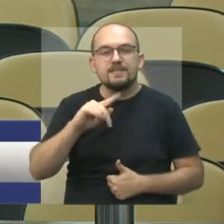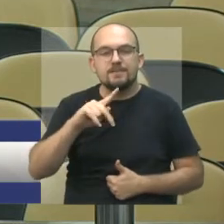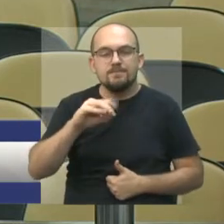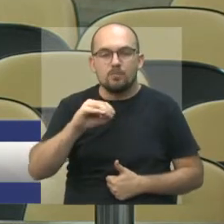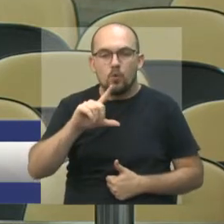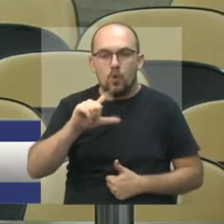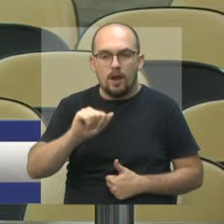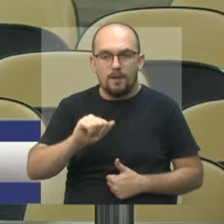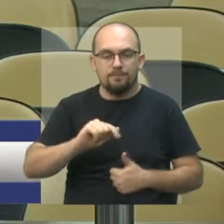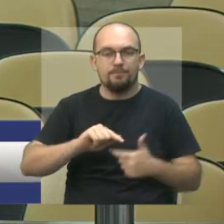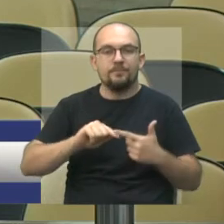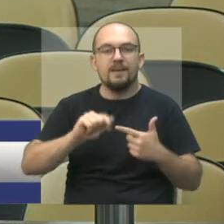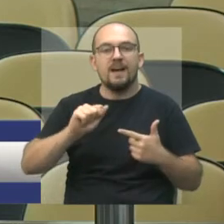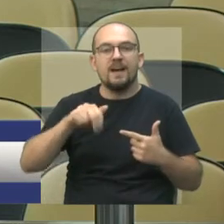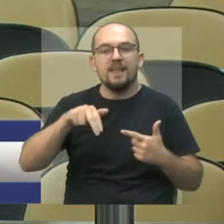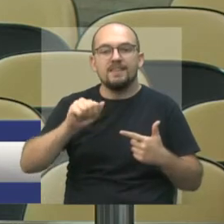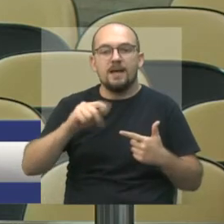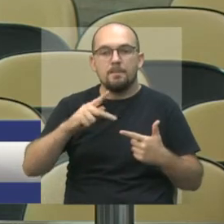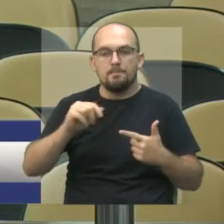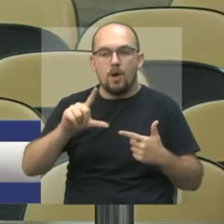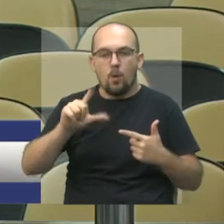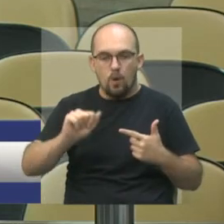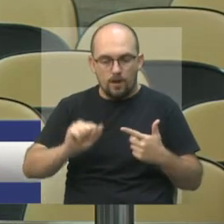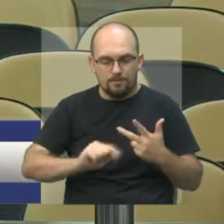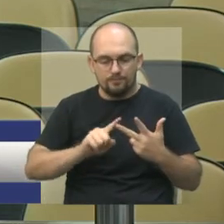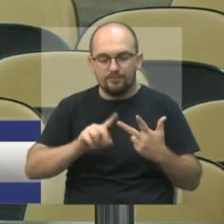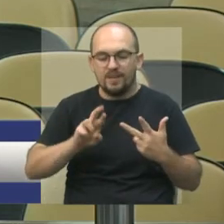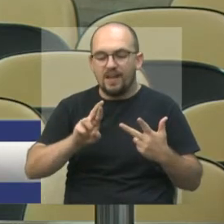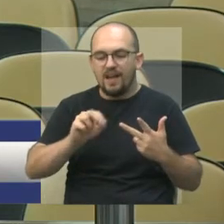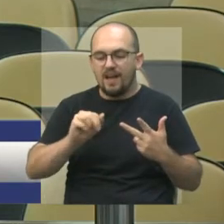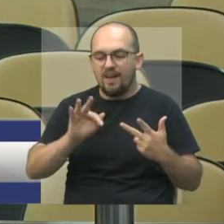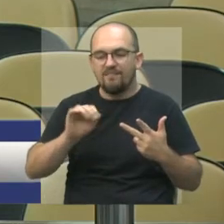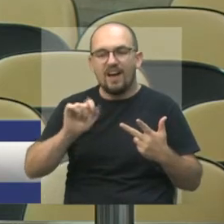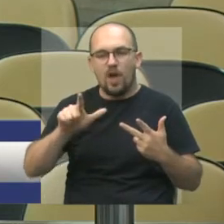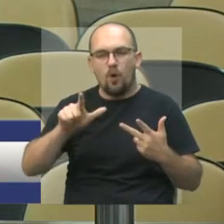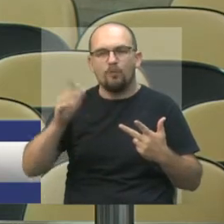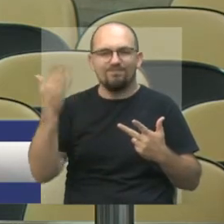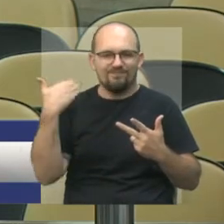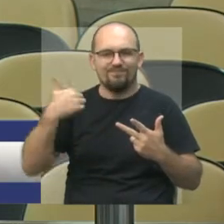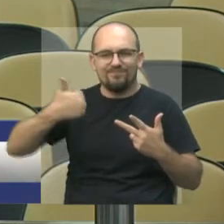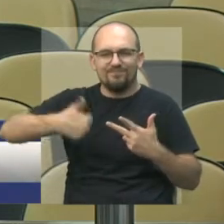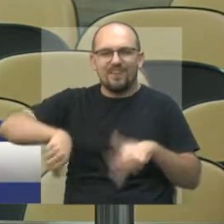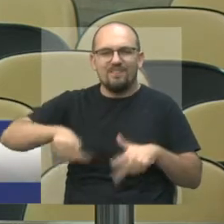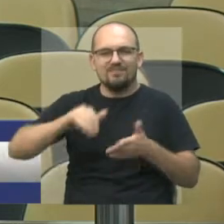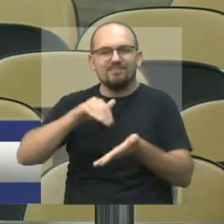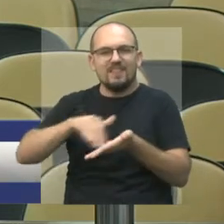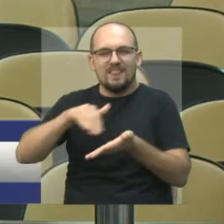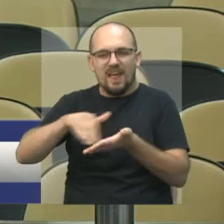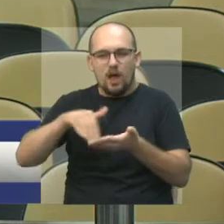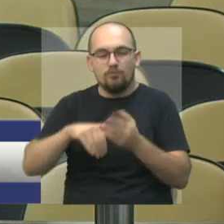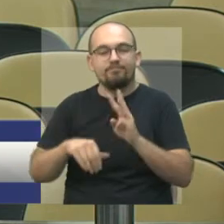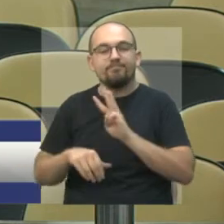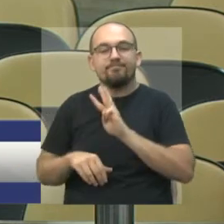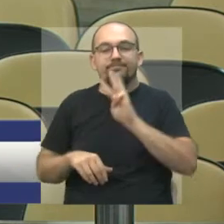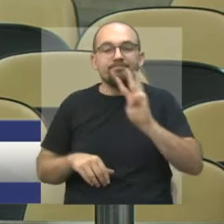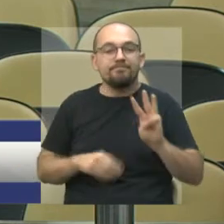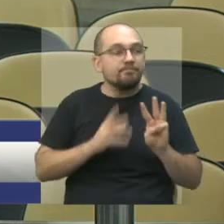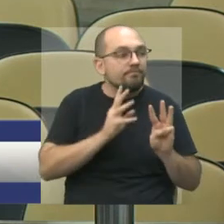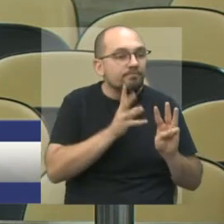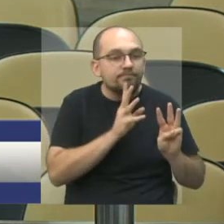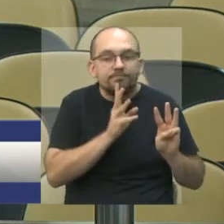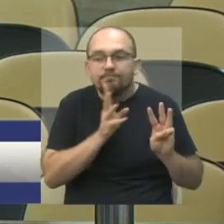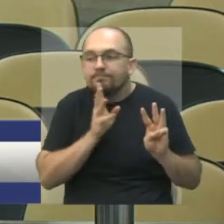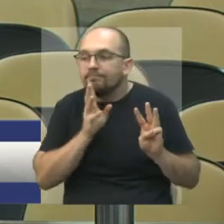com a Ana Paula e com o senhor Rafael, que era o secretário. Eles foram lá para conhecer nossas